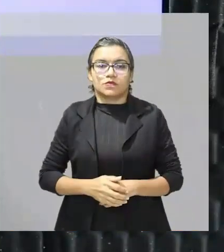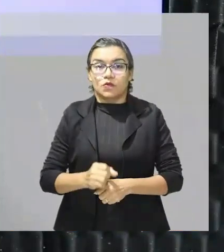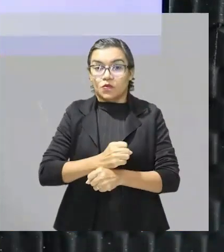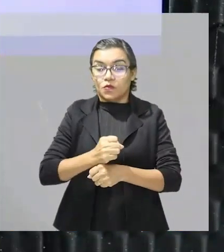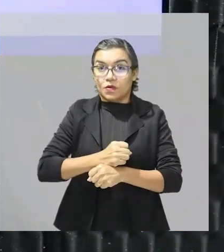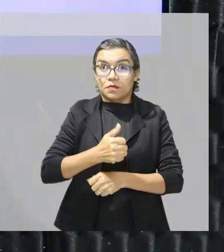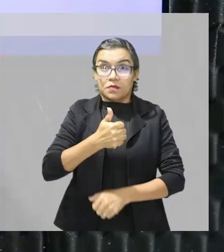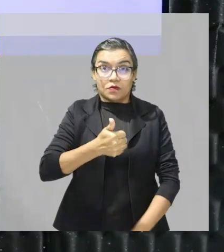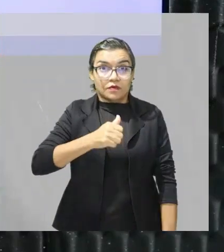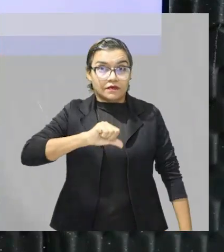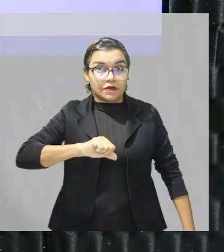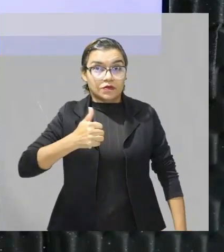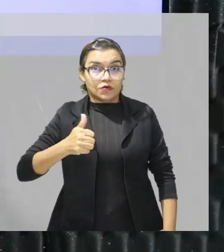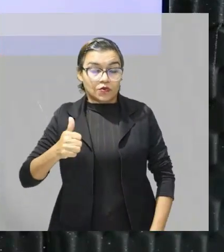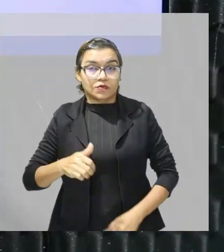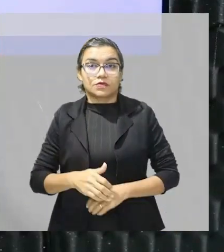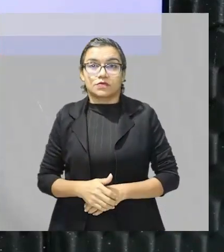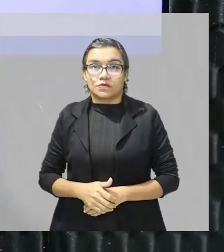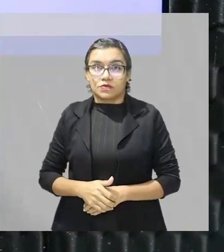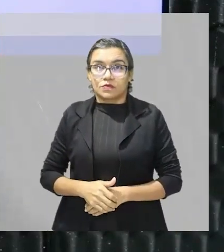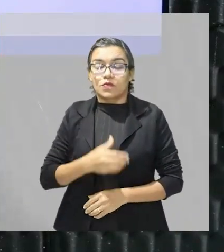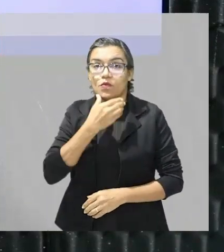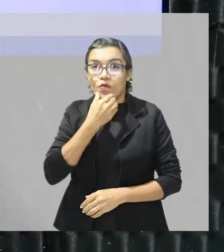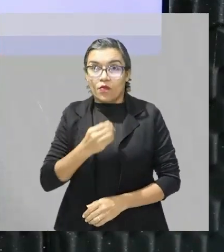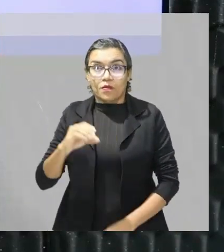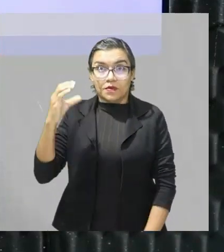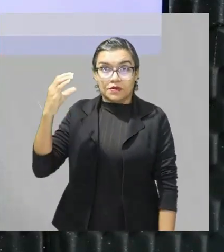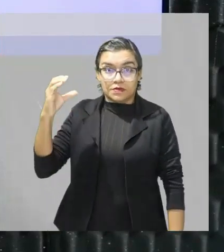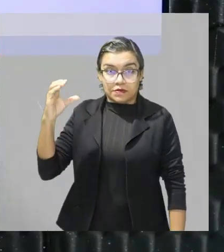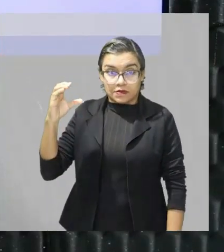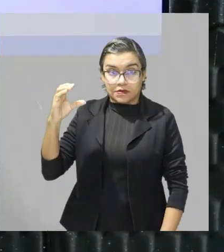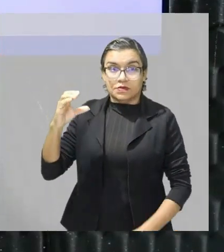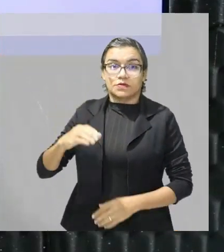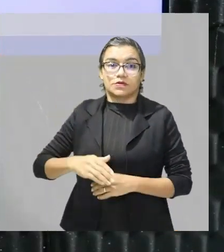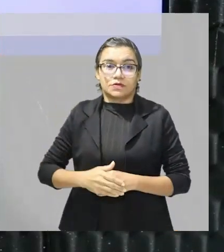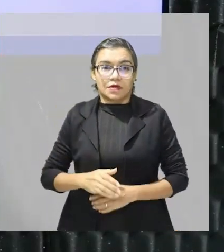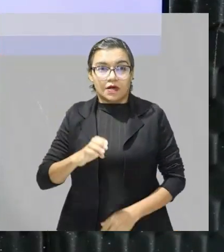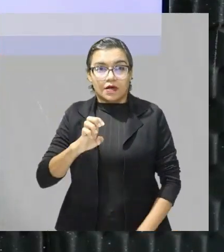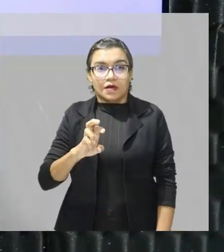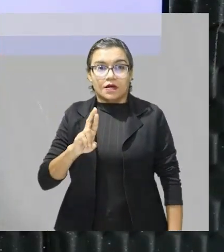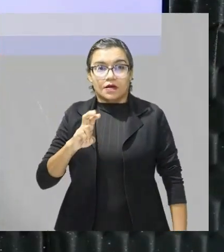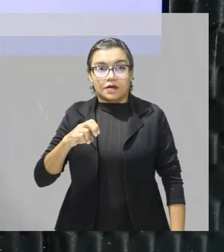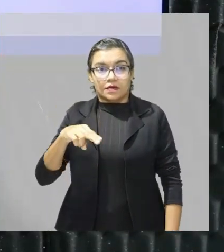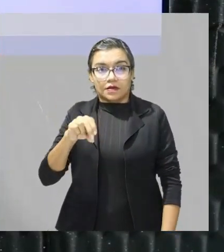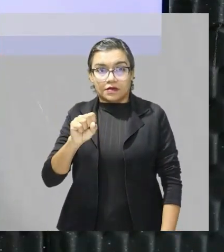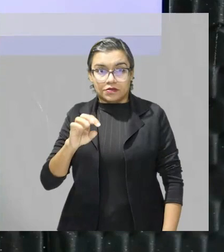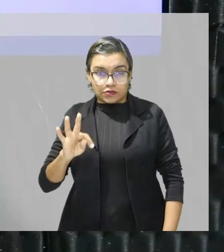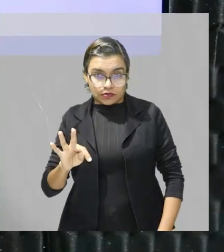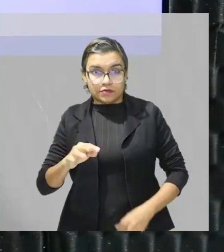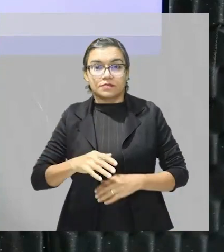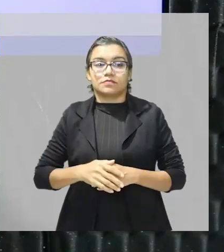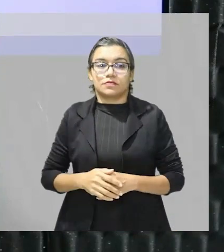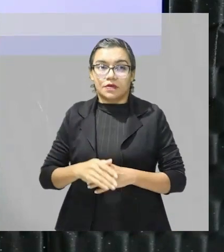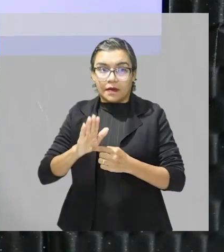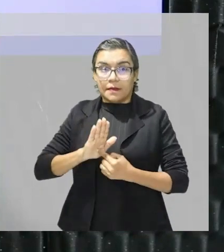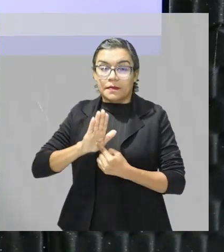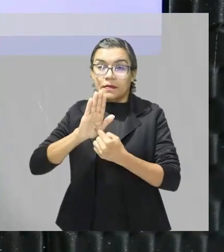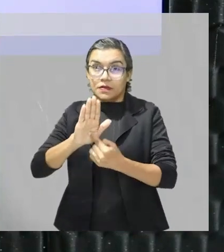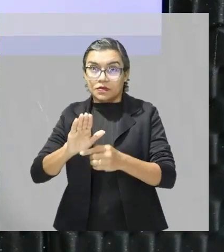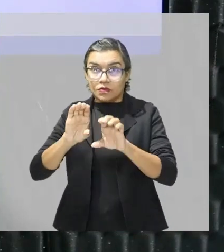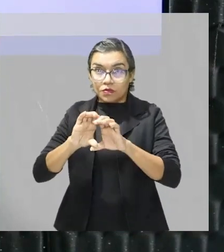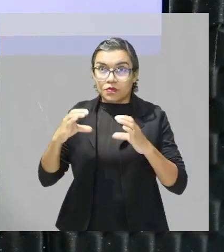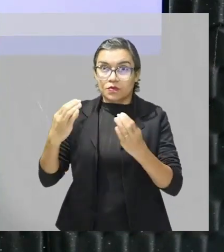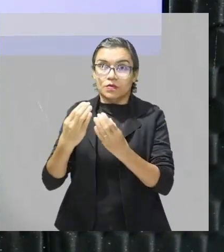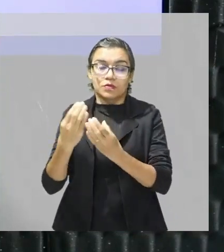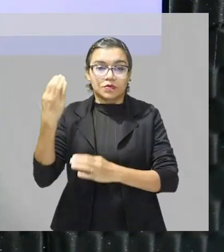de 1911 os cientista neoslandês eu vou ter forró apresentou a comunidade científica o seu modelo